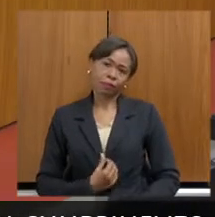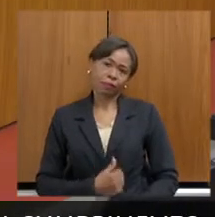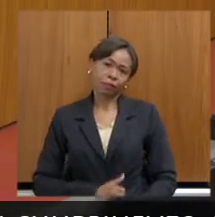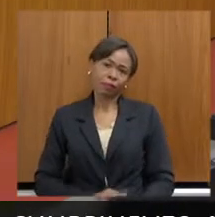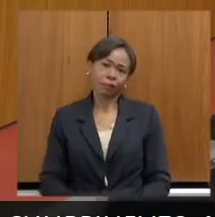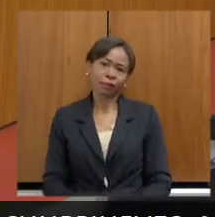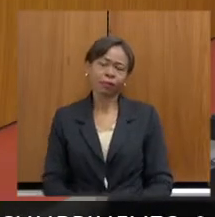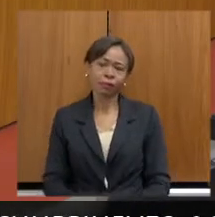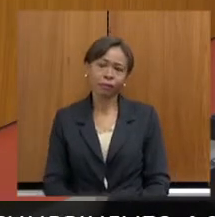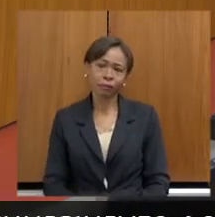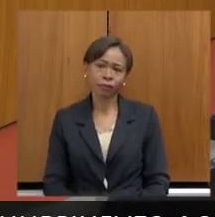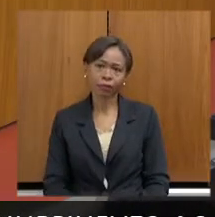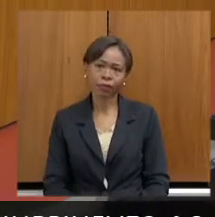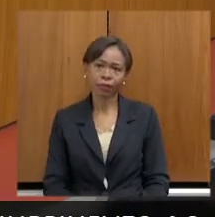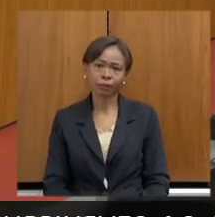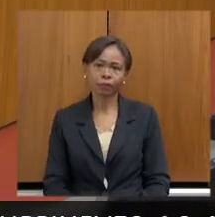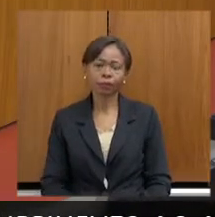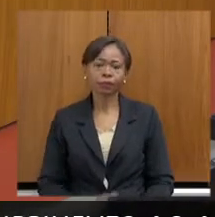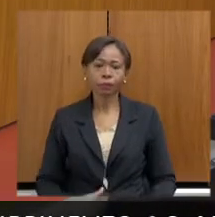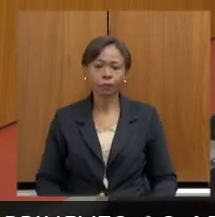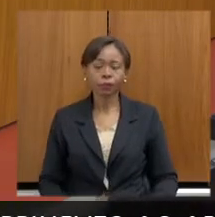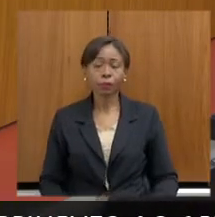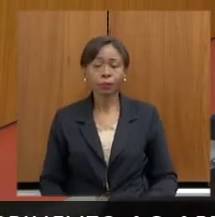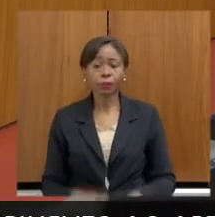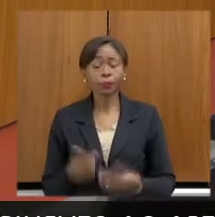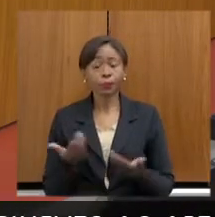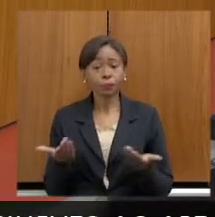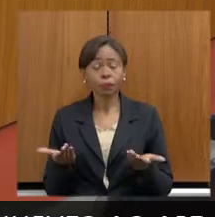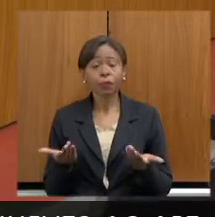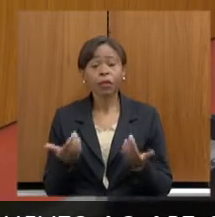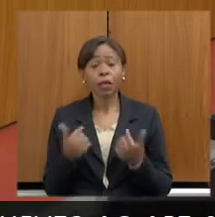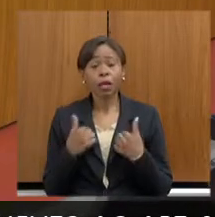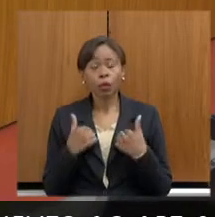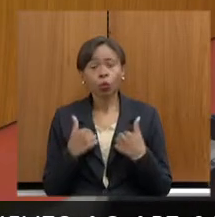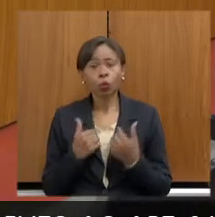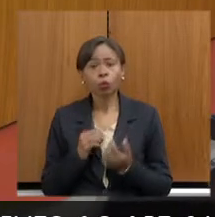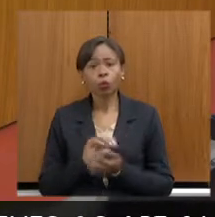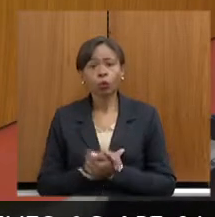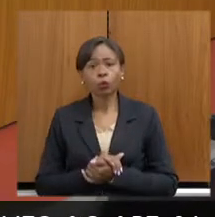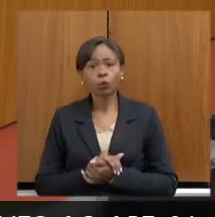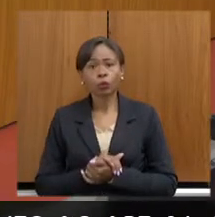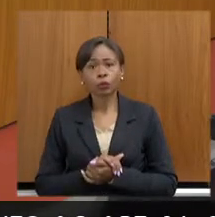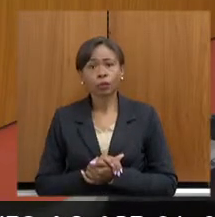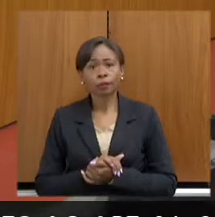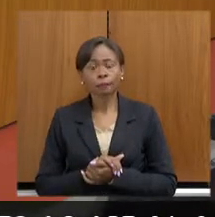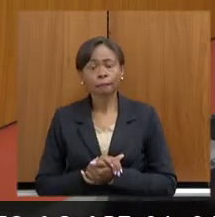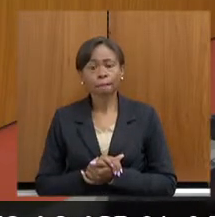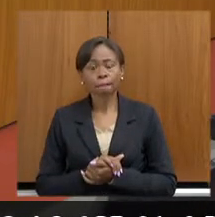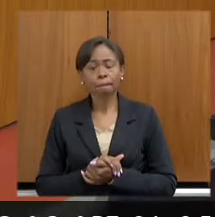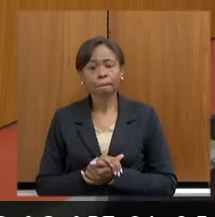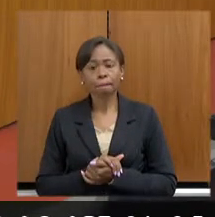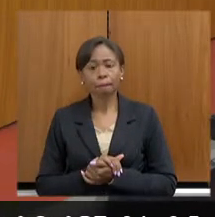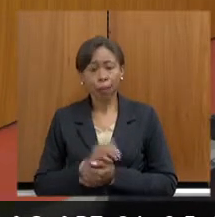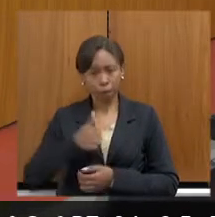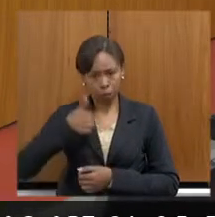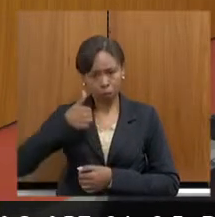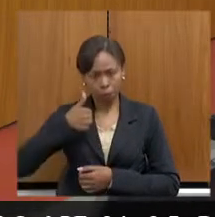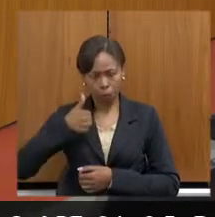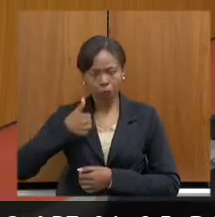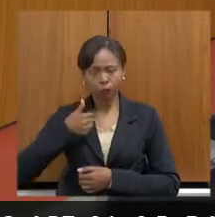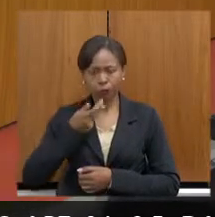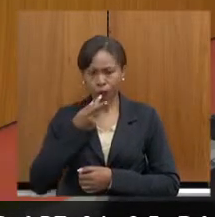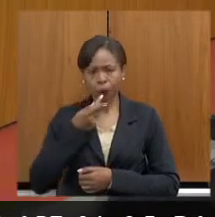Oi tá tudo bem eu eu vou a utilizar a palavra primeiro com